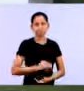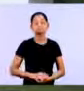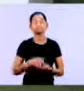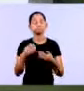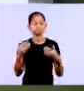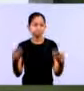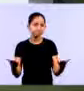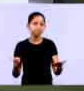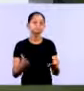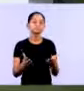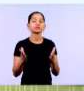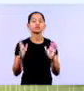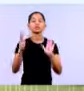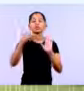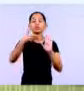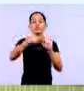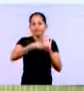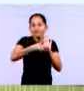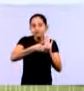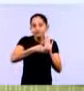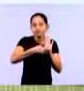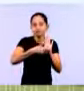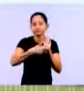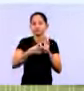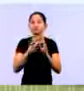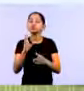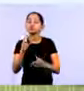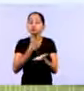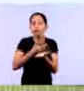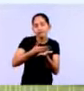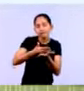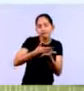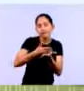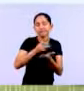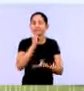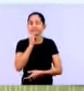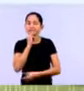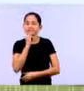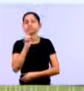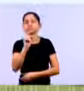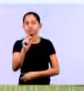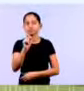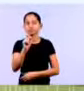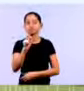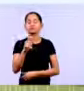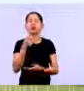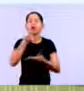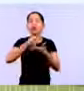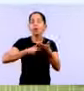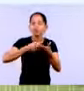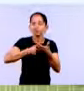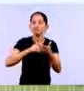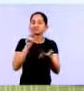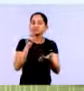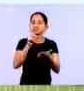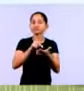Bom, e por fim, para adentrarmos então na obrigação